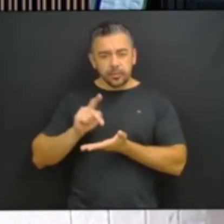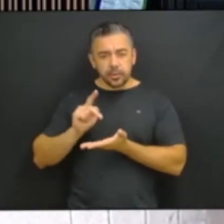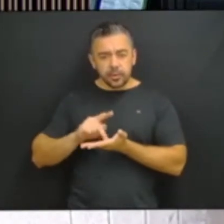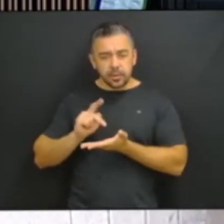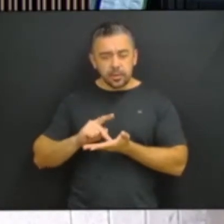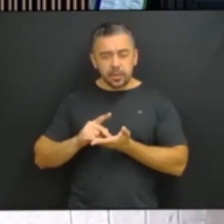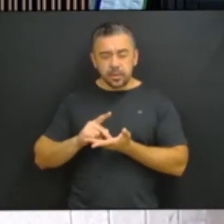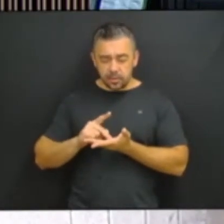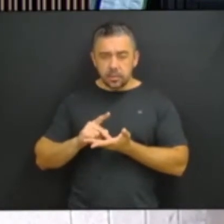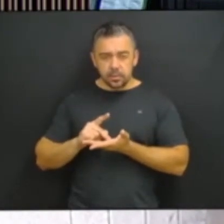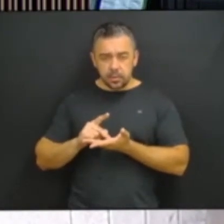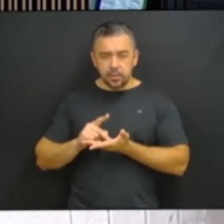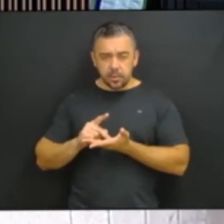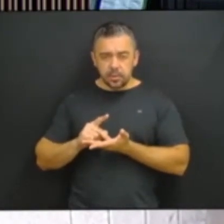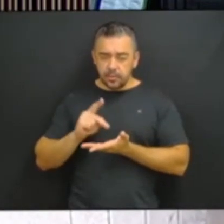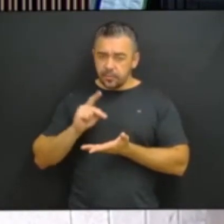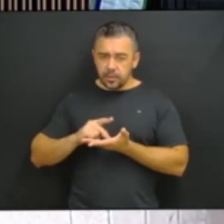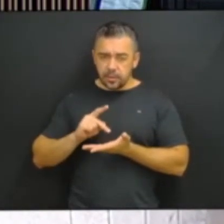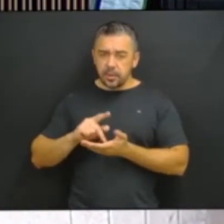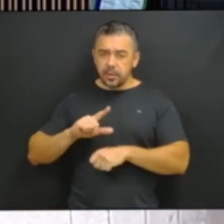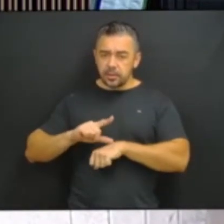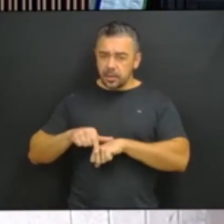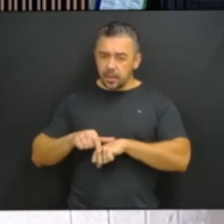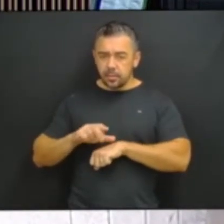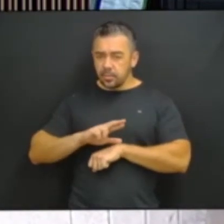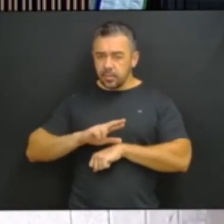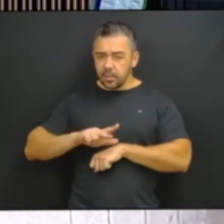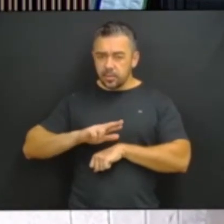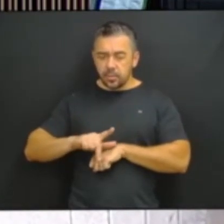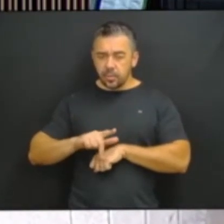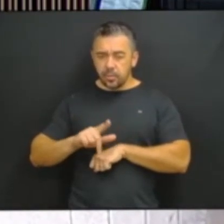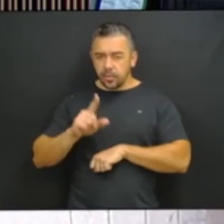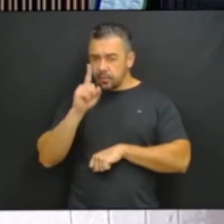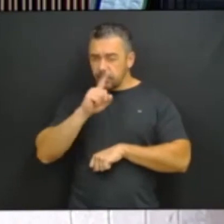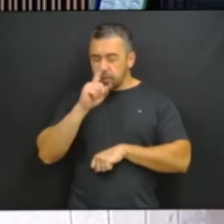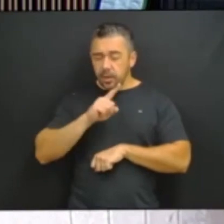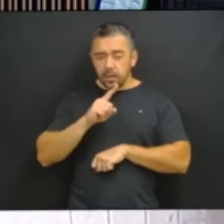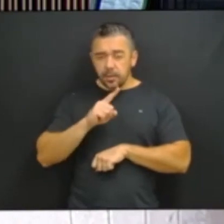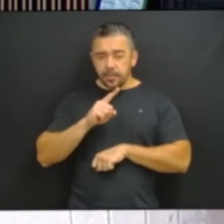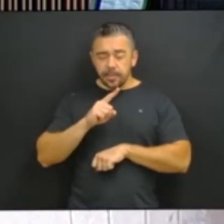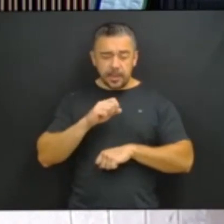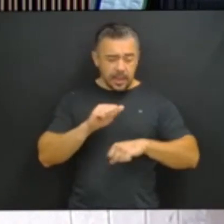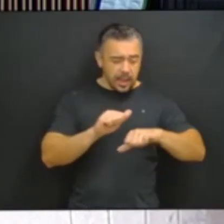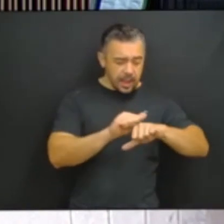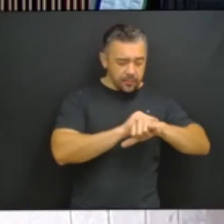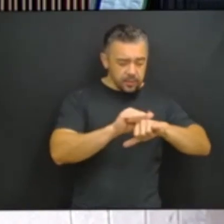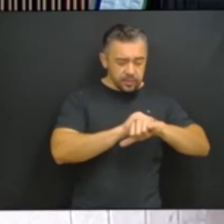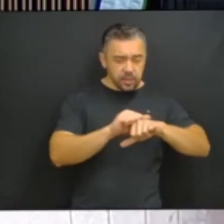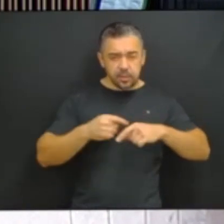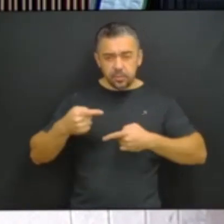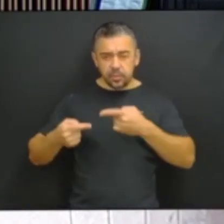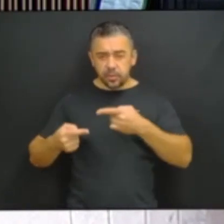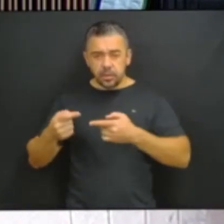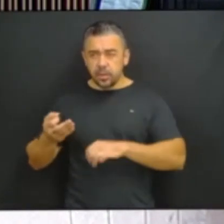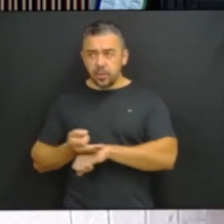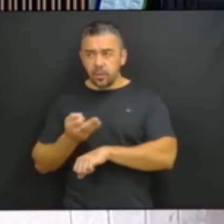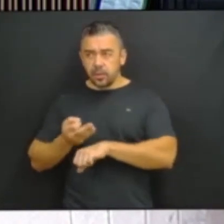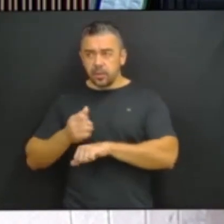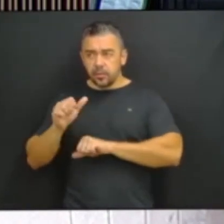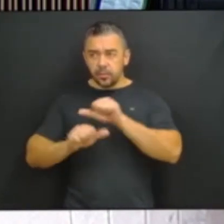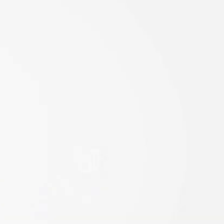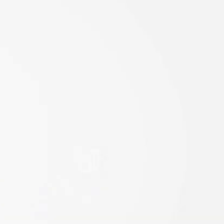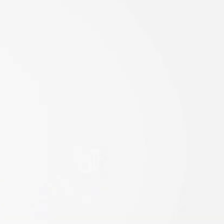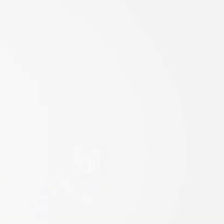a verdade tarda mas Não Falha lava jato política não dá mais ninguém aguenta vamos desligar essa